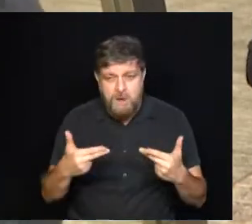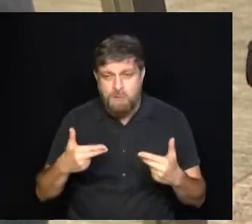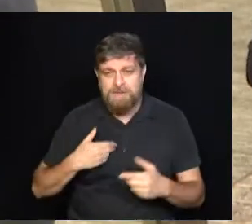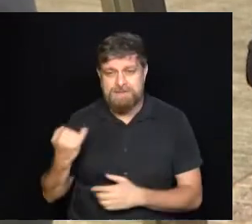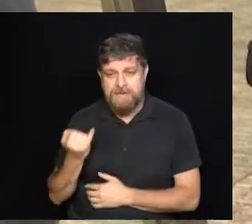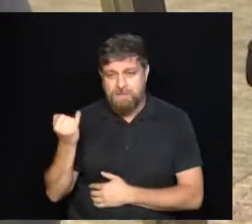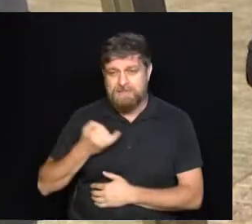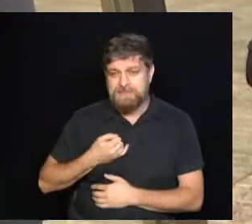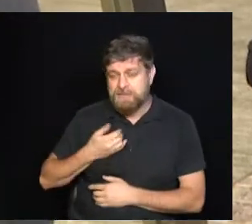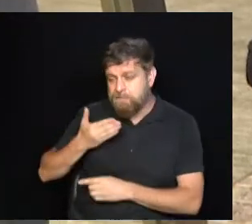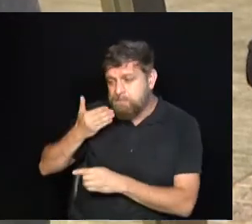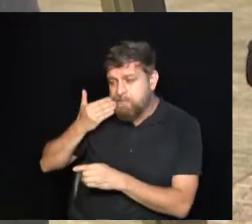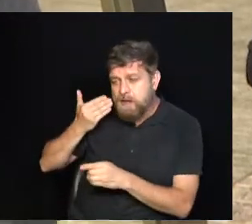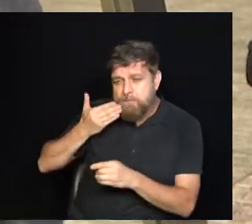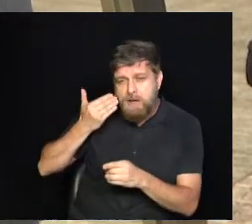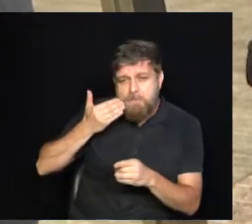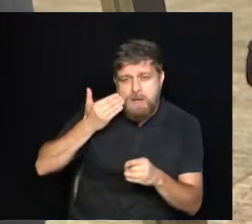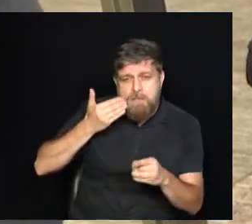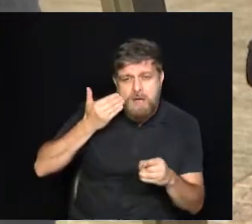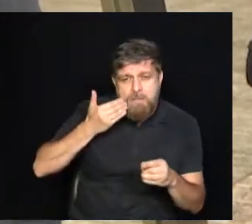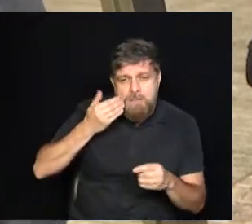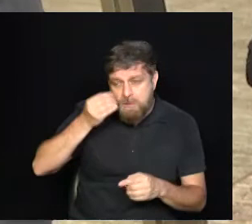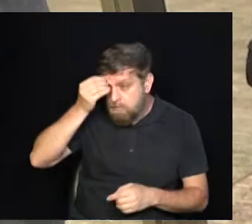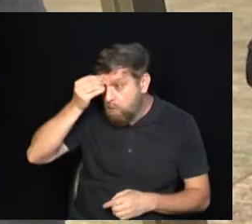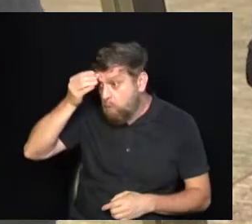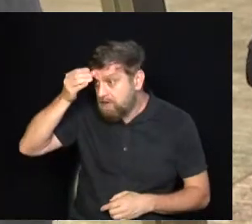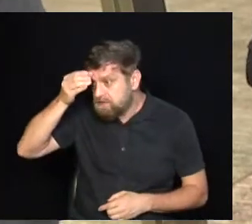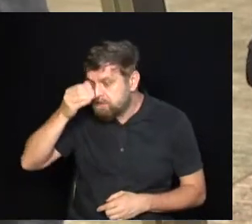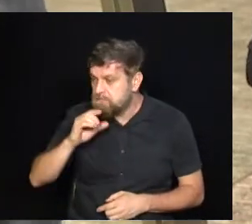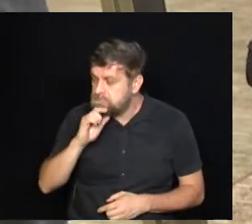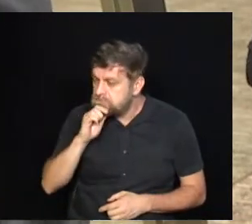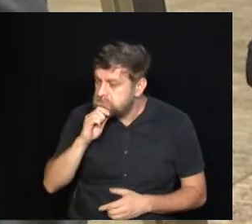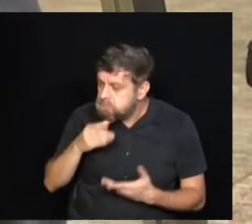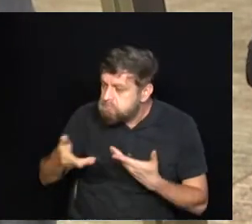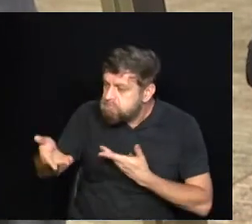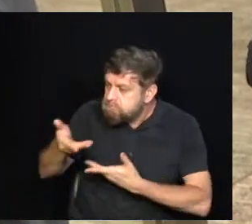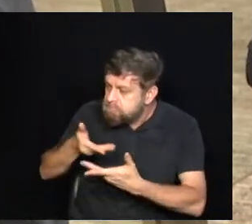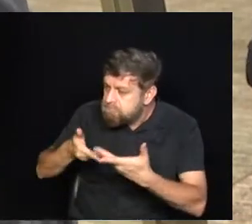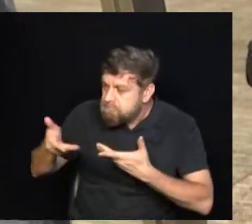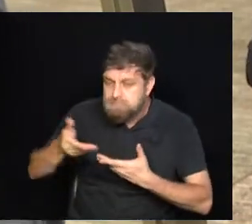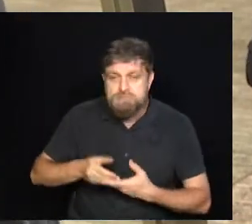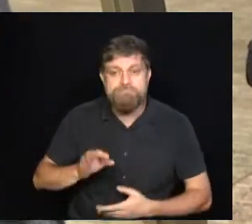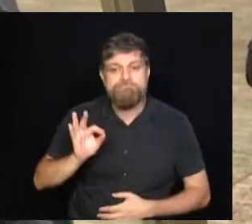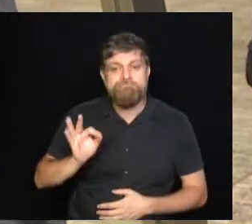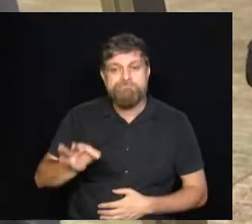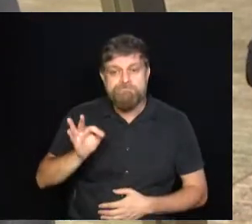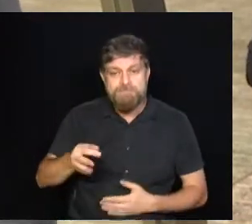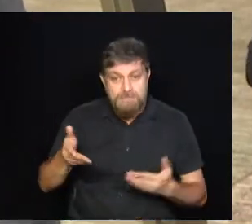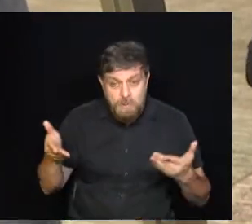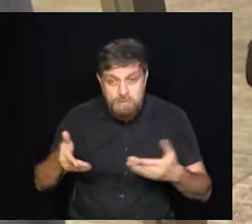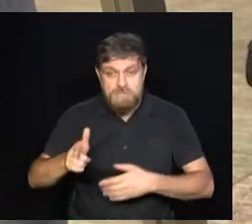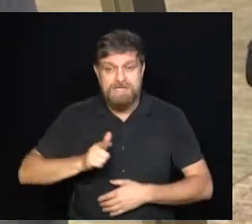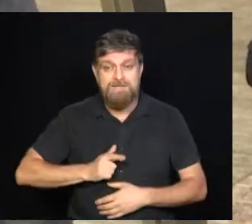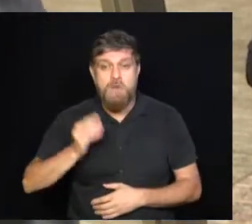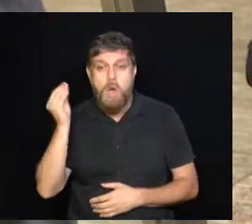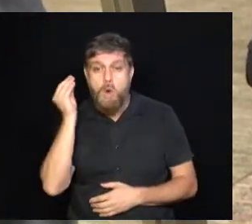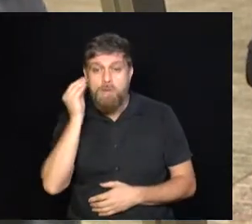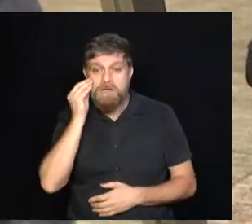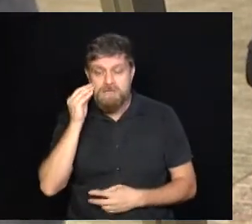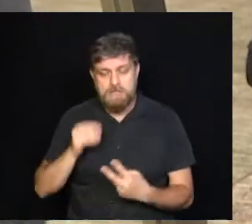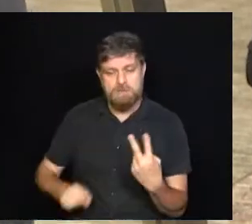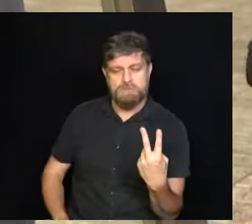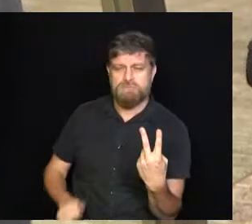é de conhecer mais, observar mais, escutar mais. E foi exatamente isso. Hoje tivemos a oportunidade de ter